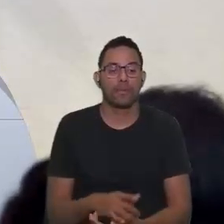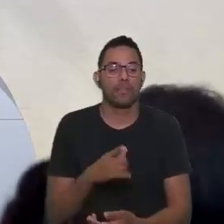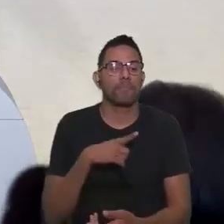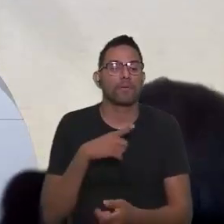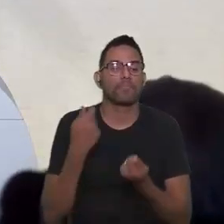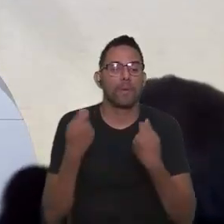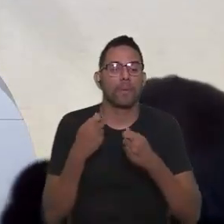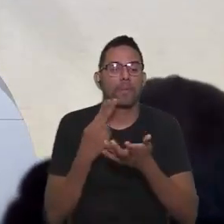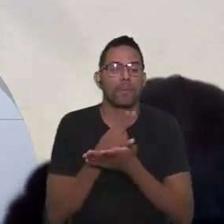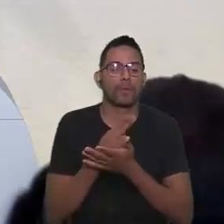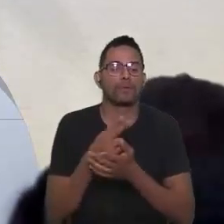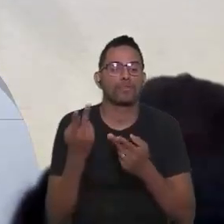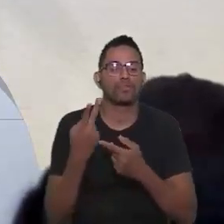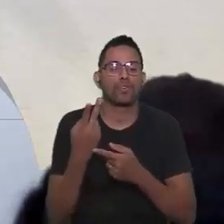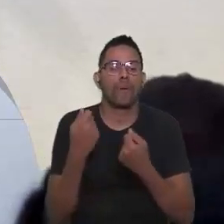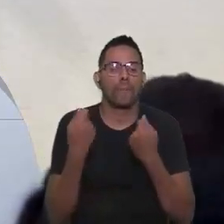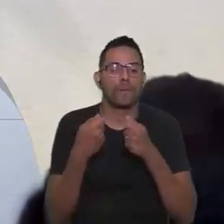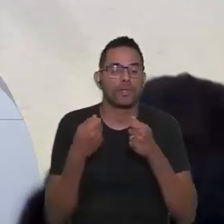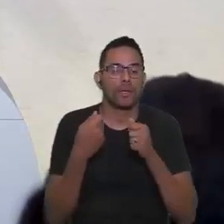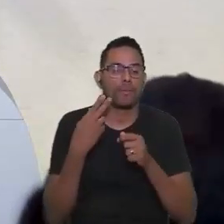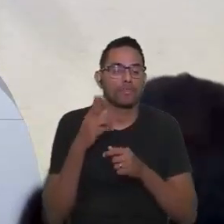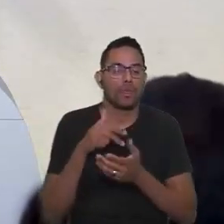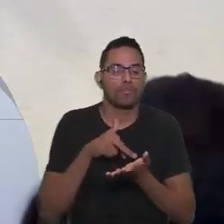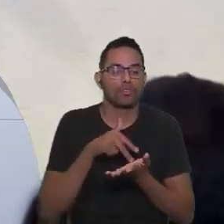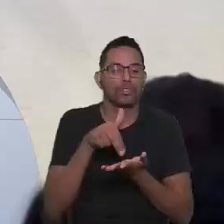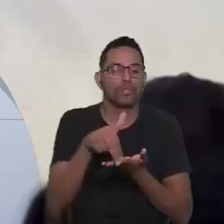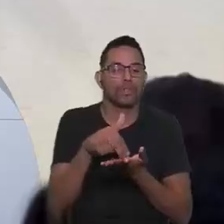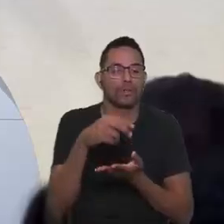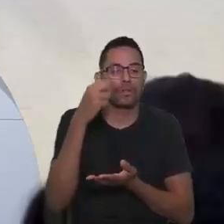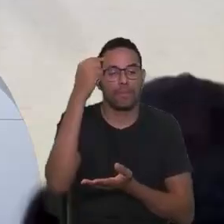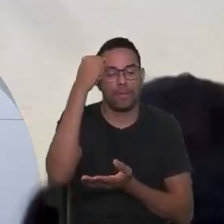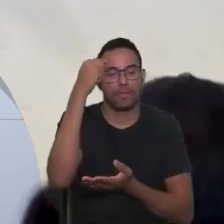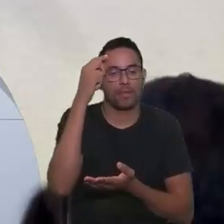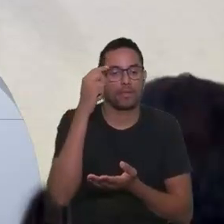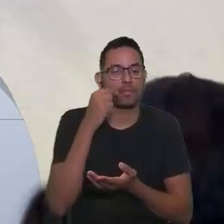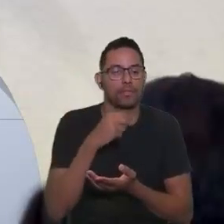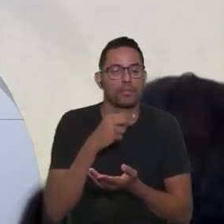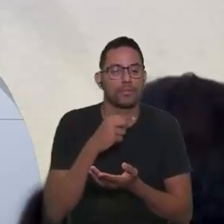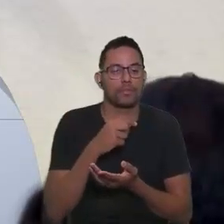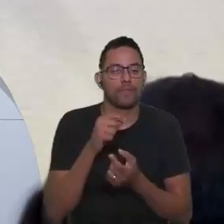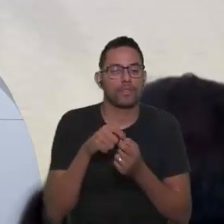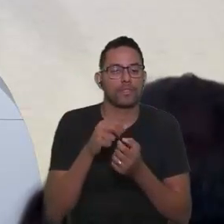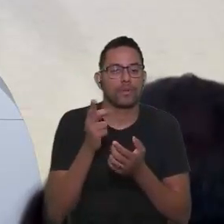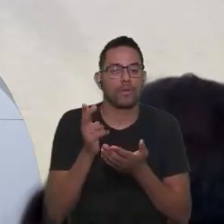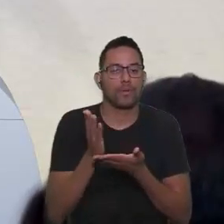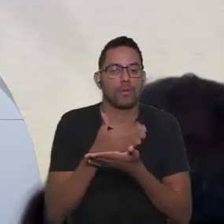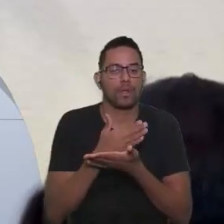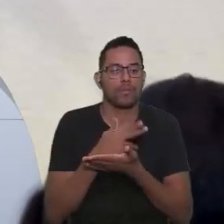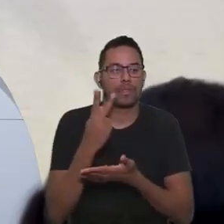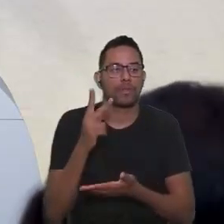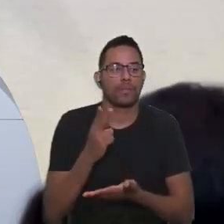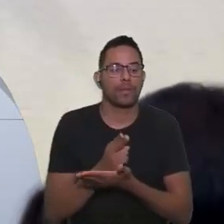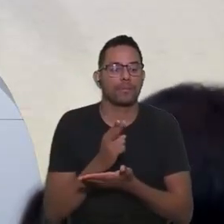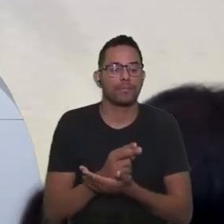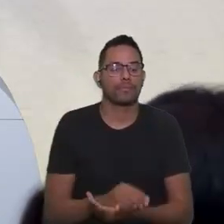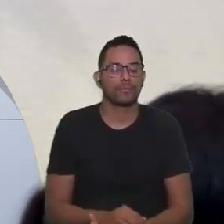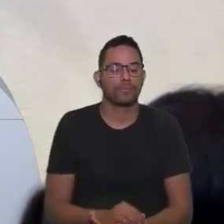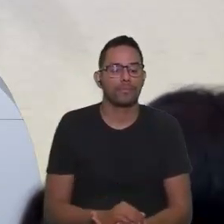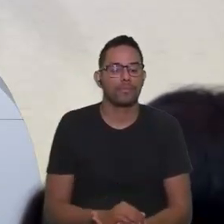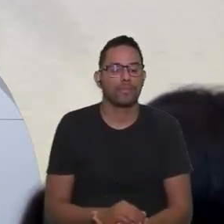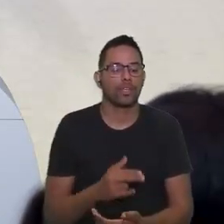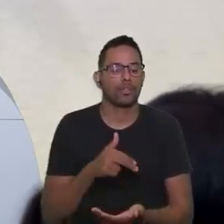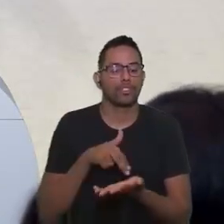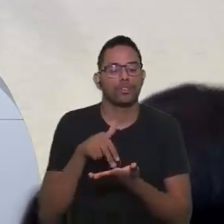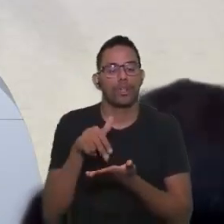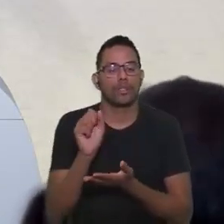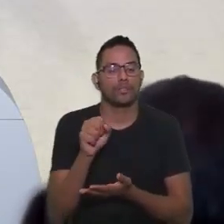que ser. Né? Os dois tinham já um desfile na cabeça para fazer esse livro. Né? E